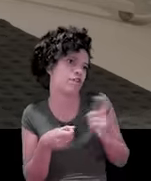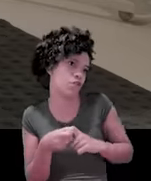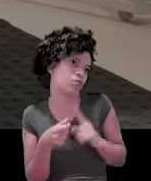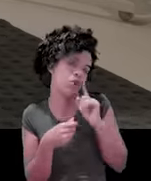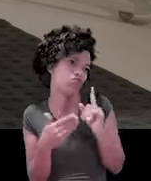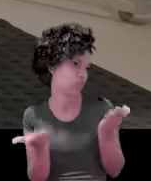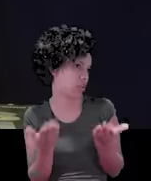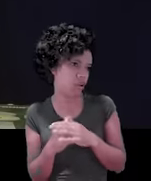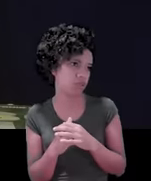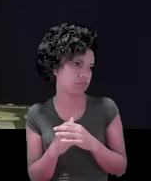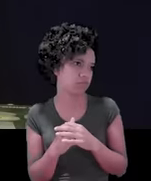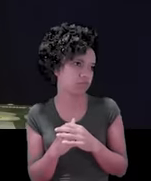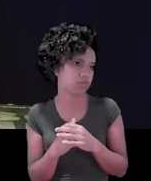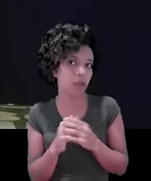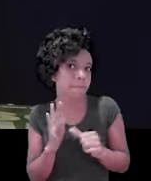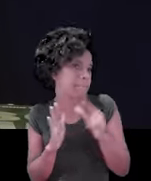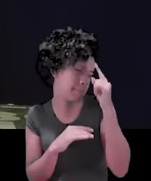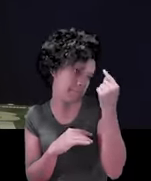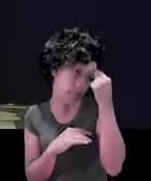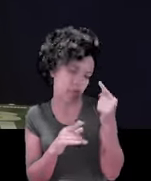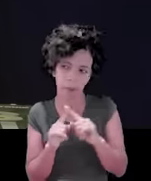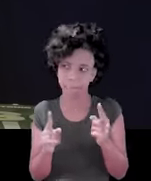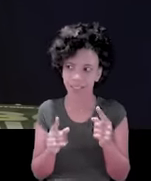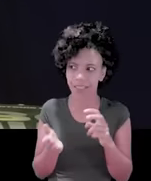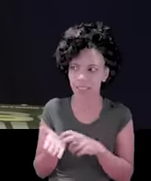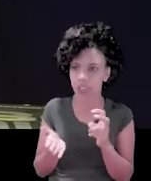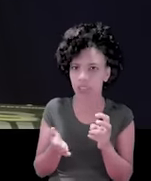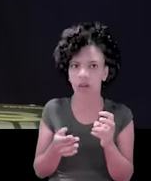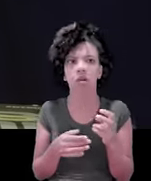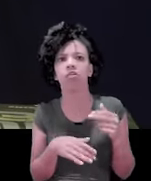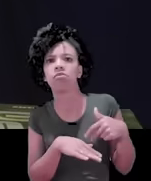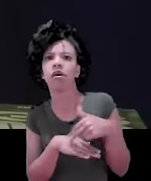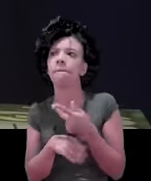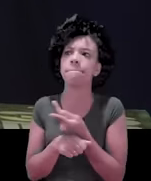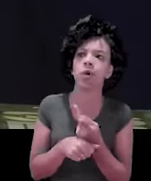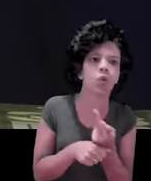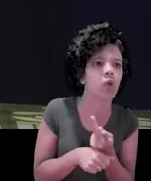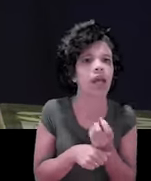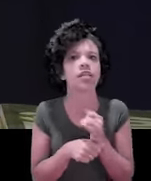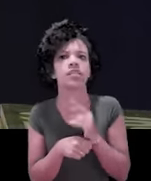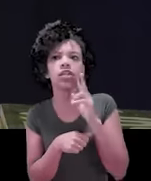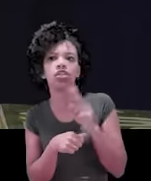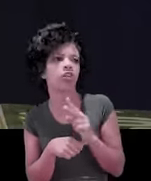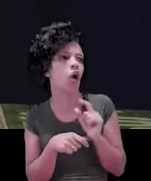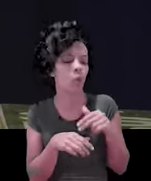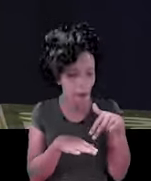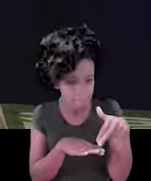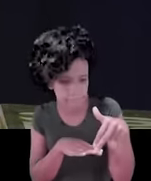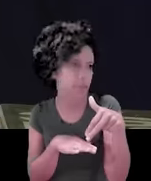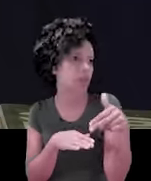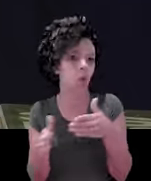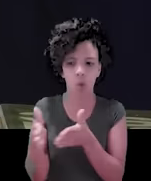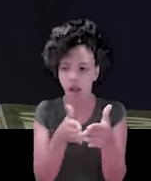dia né que foi o primeiro pensamento Mas foi assim não mas é de este mal deve tá por aí comecei a procurar eles acham uma picada